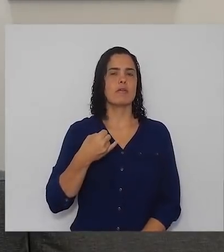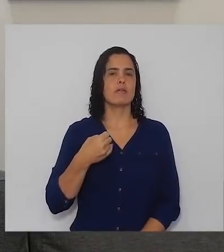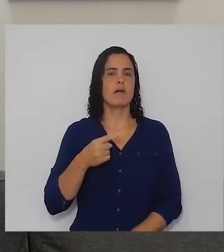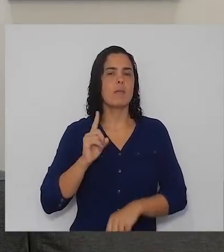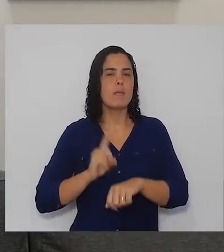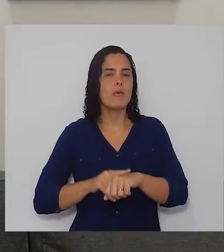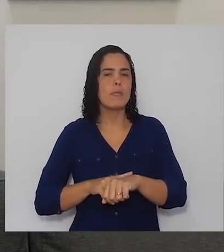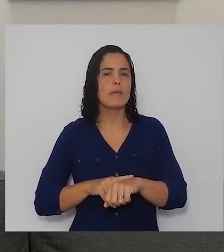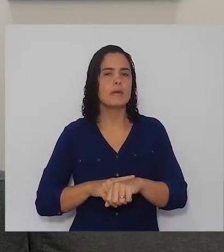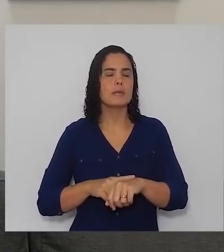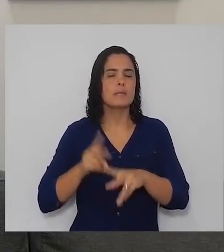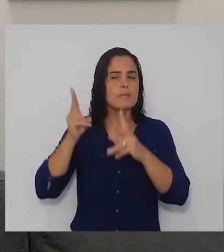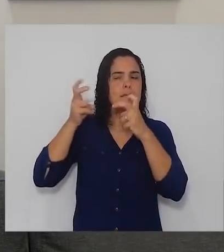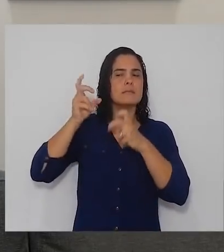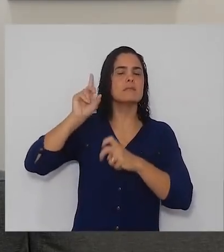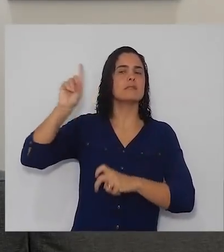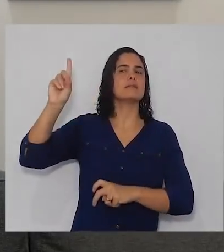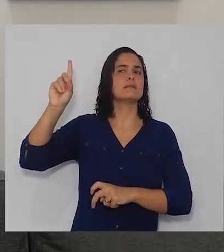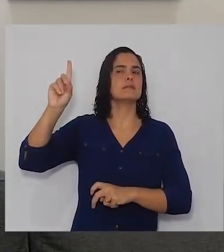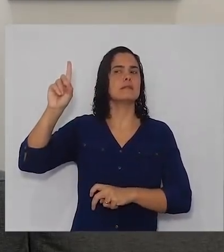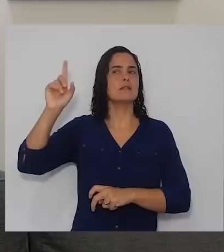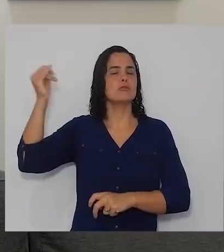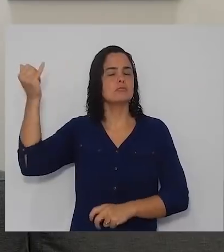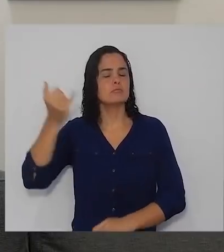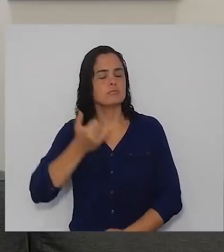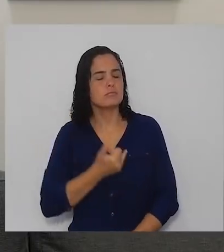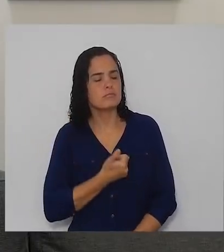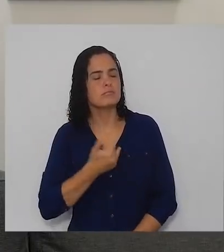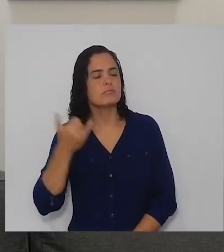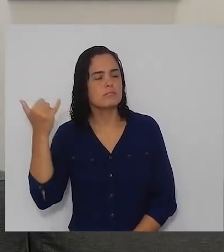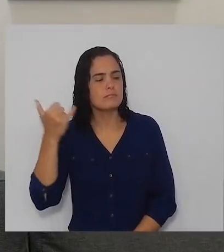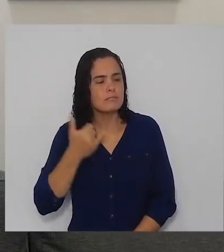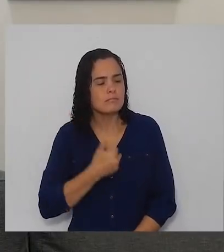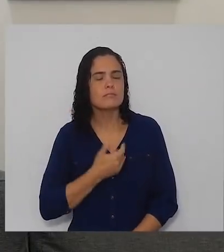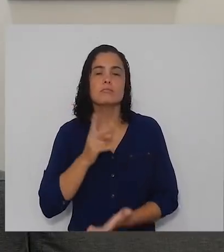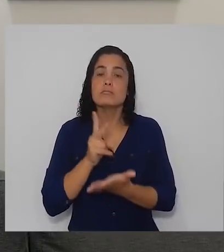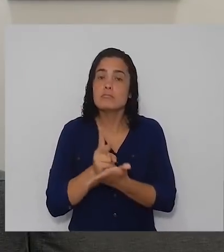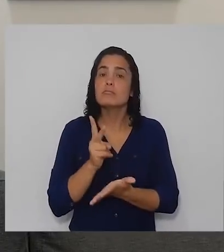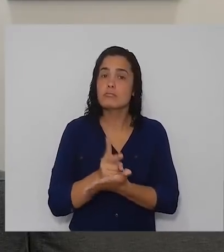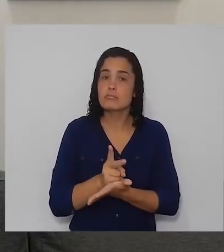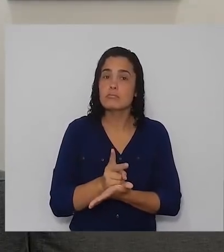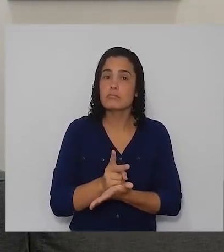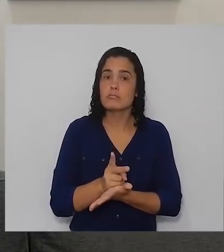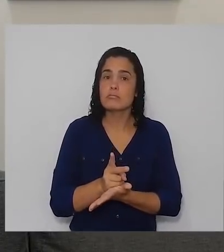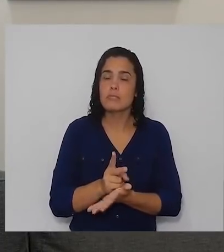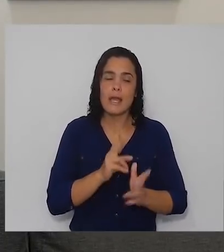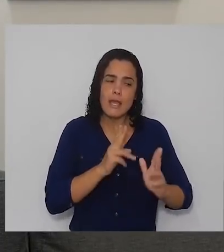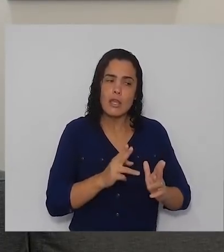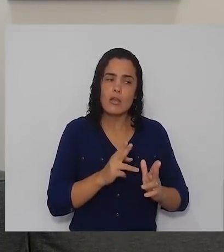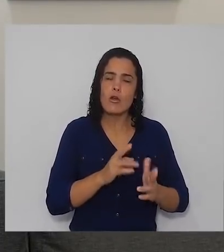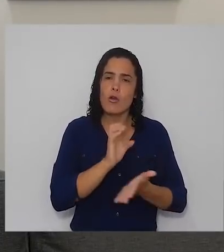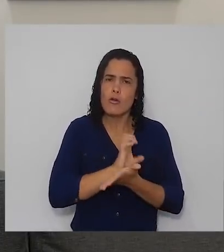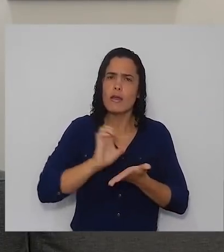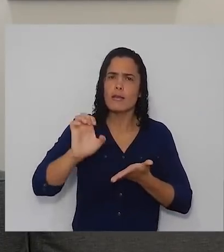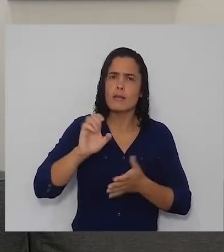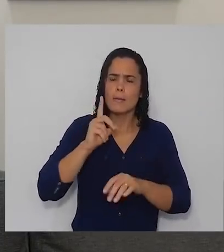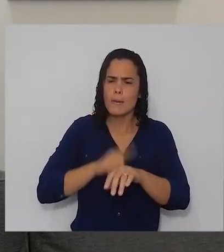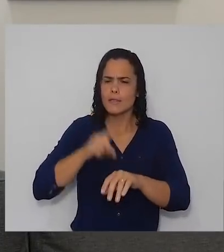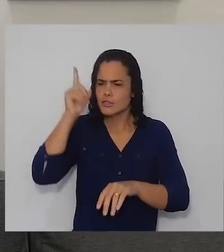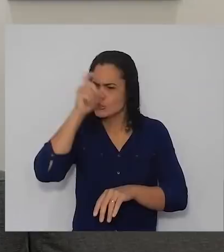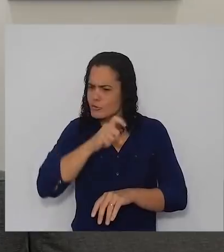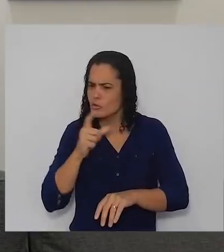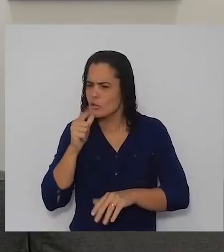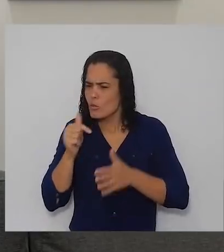de você continuar a ouvir a voz de Deus, porque Deus continua falando. E foi o que aconteceu, o riacho secou, mas